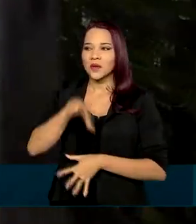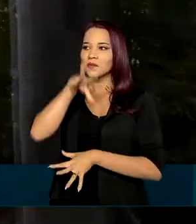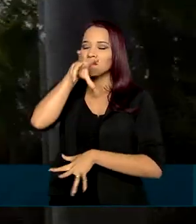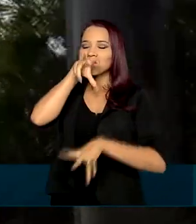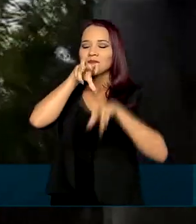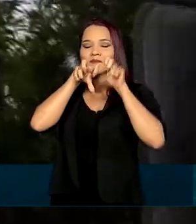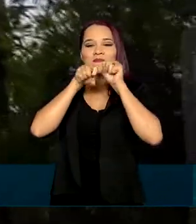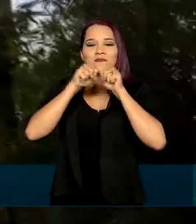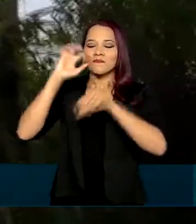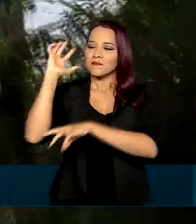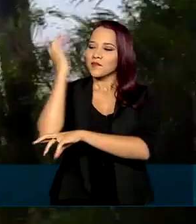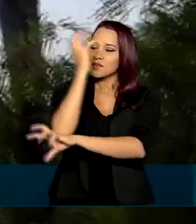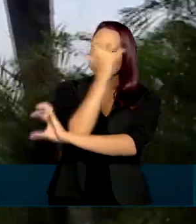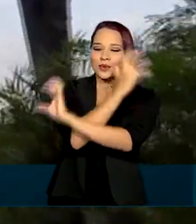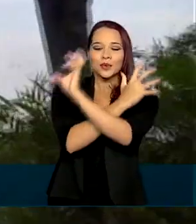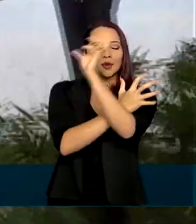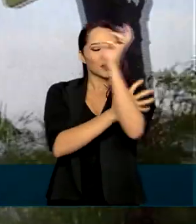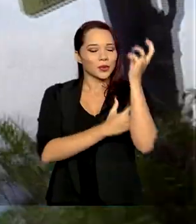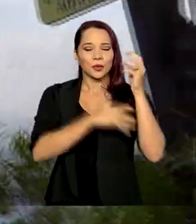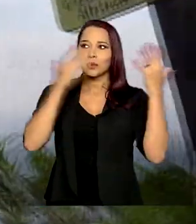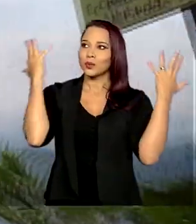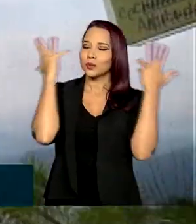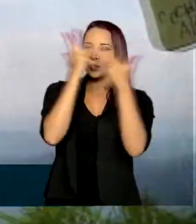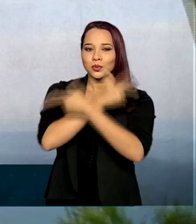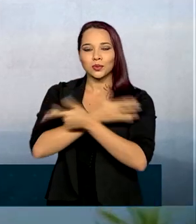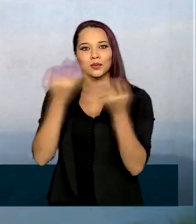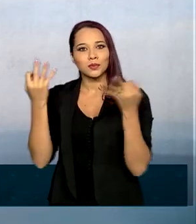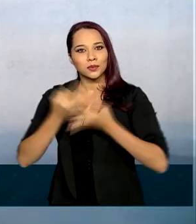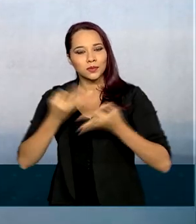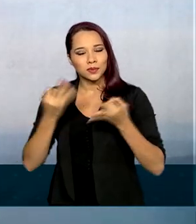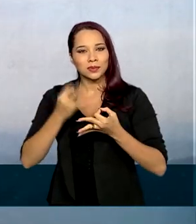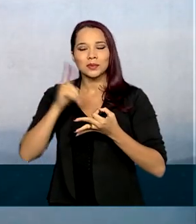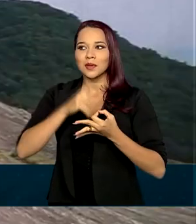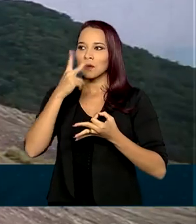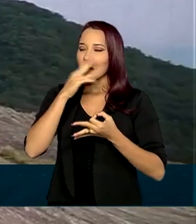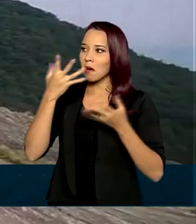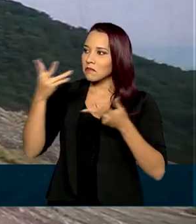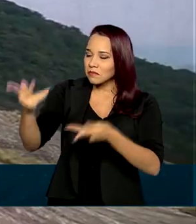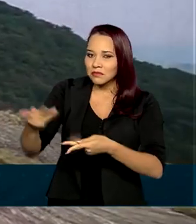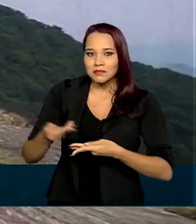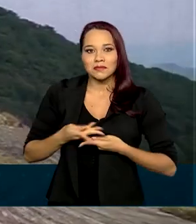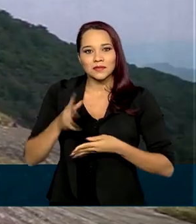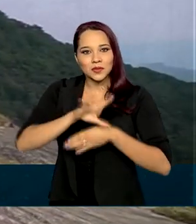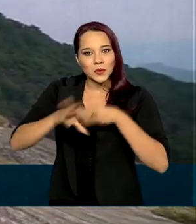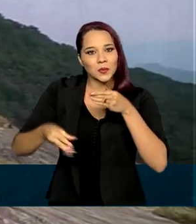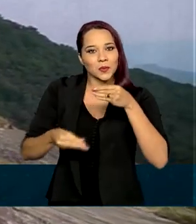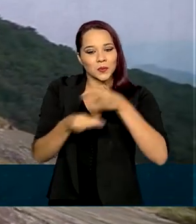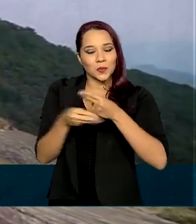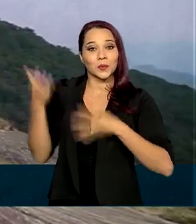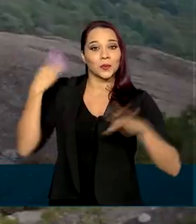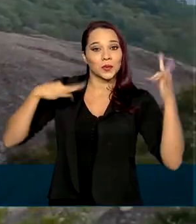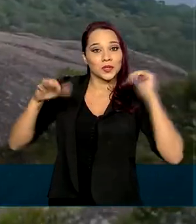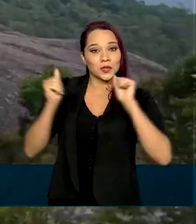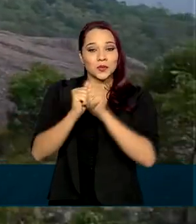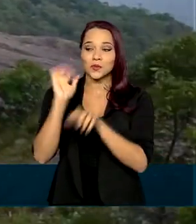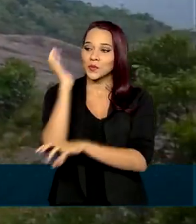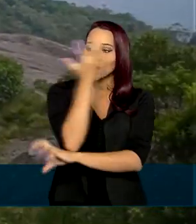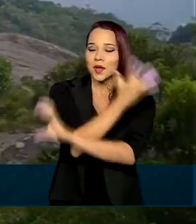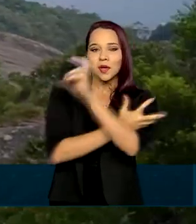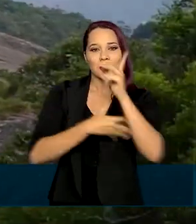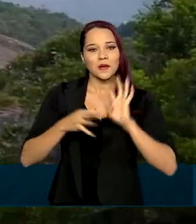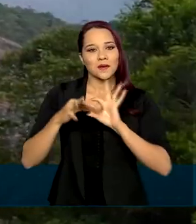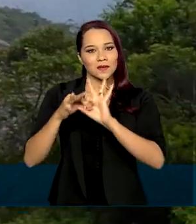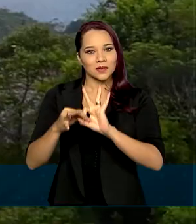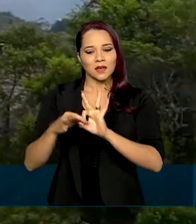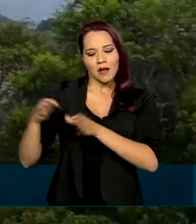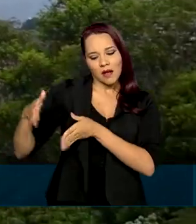das montanhas e a natureza exuberante são um convite para a integração do turista com o meio ambiente. O caminho faz